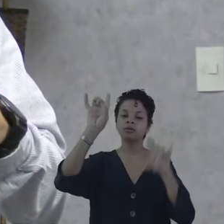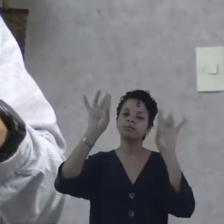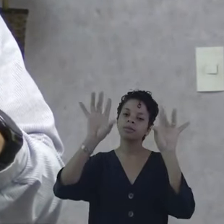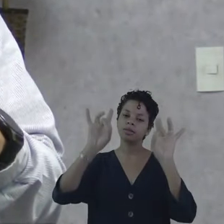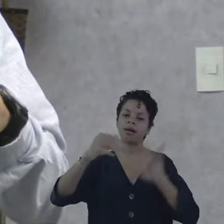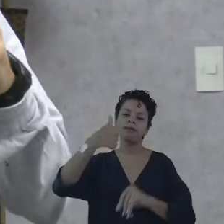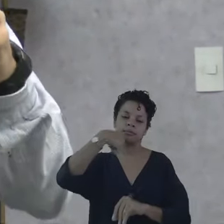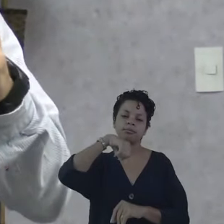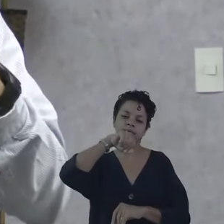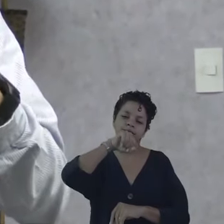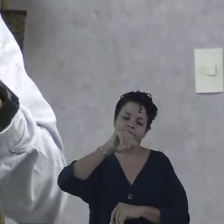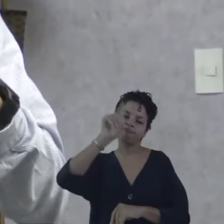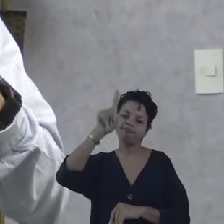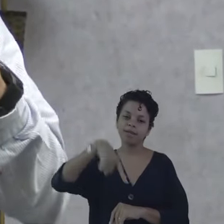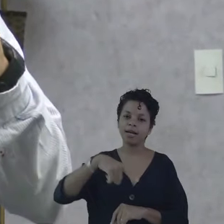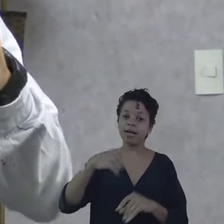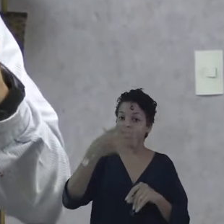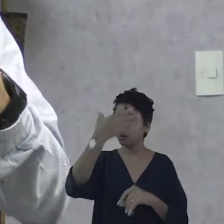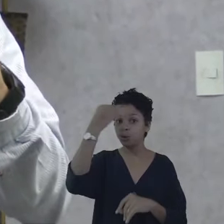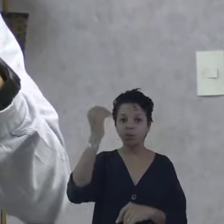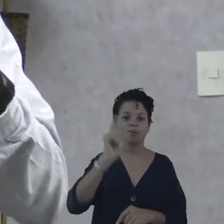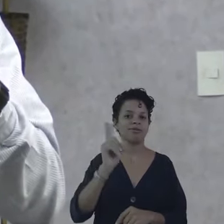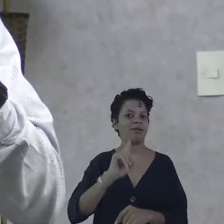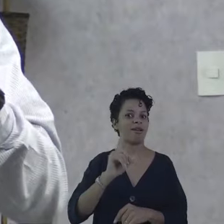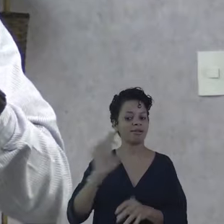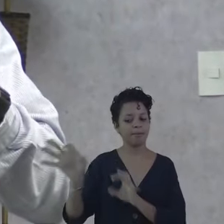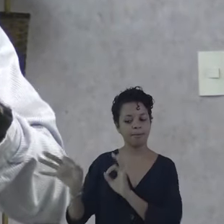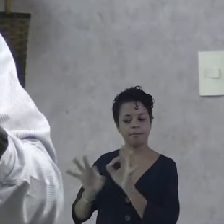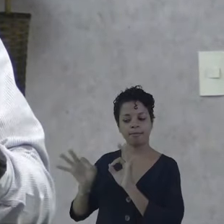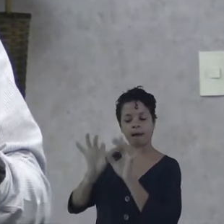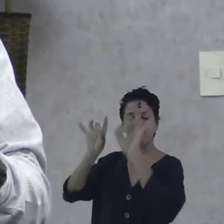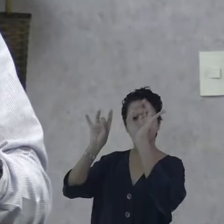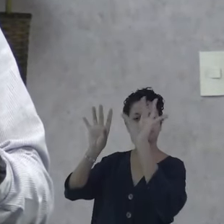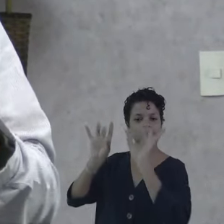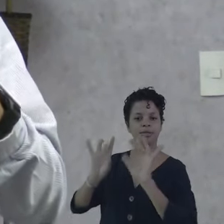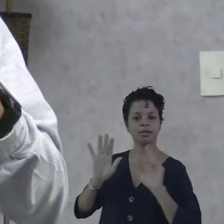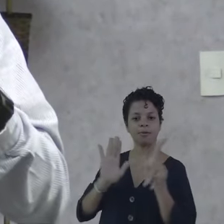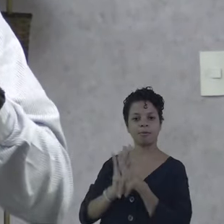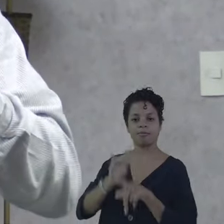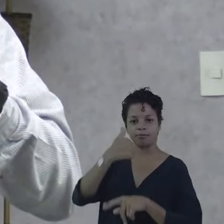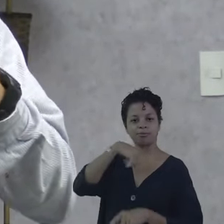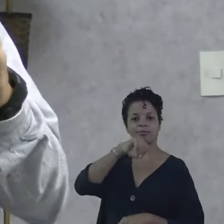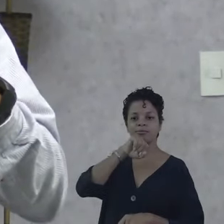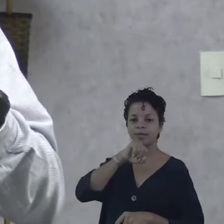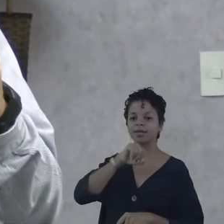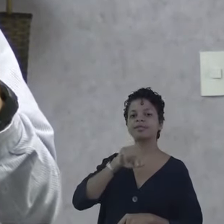mães. Também não se esqueça, hein, para você preparar algo especial aí para sua mãe. Você que